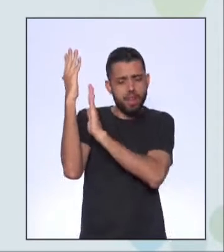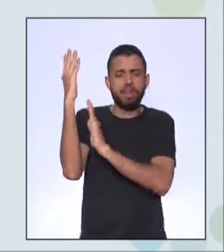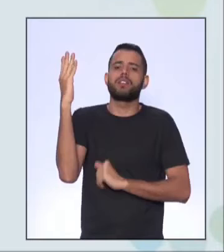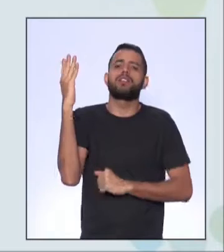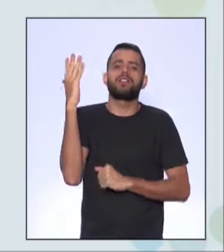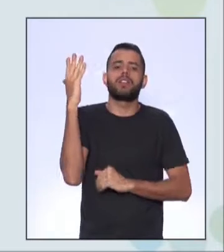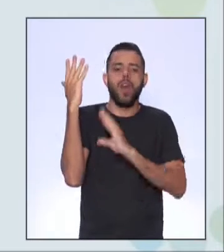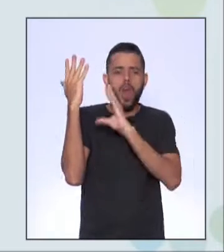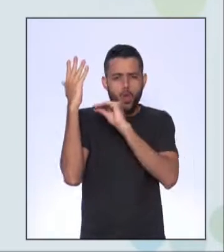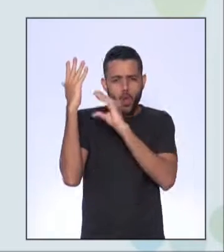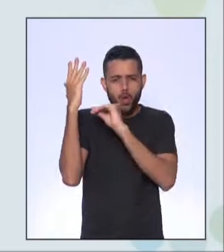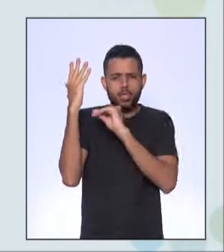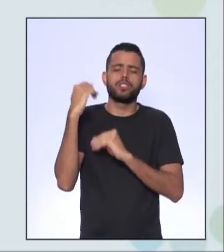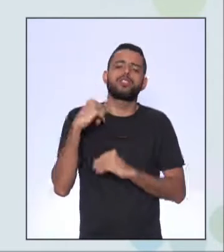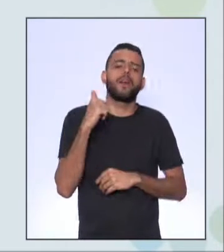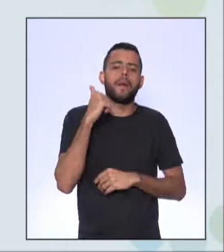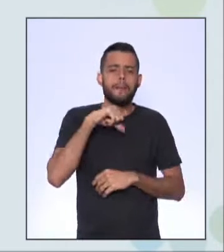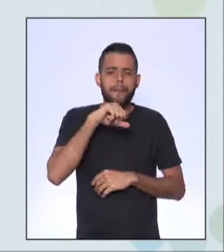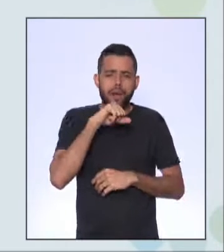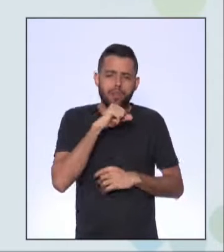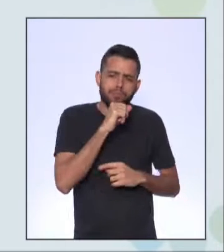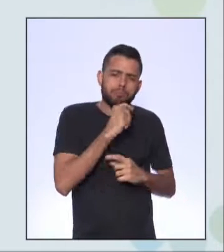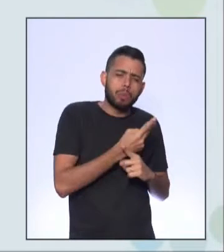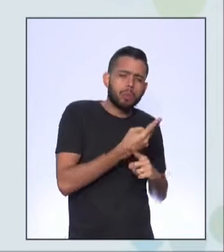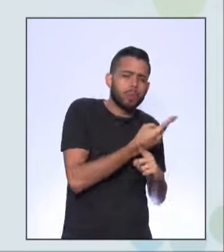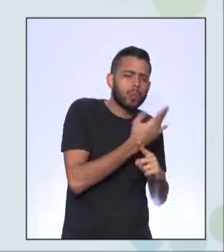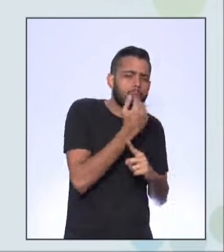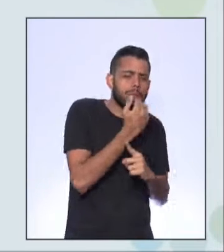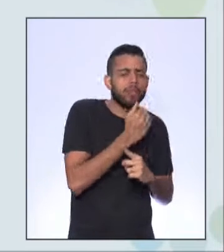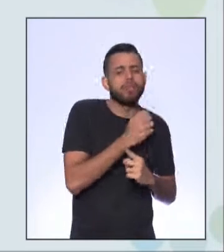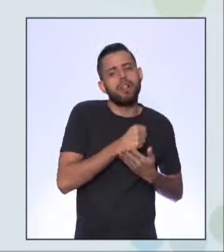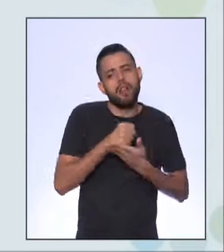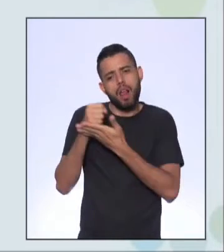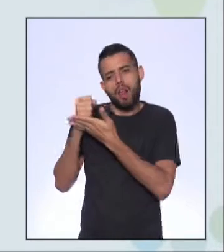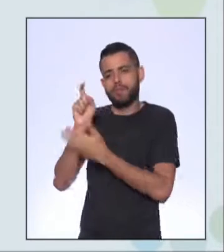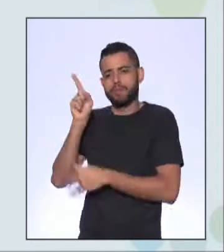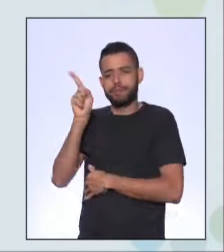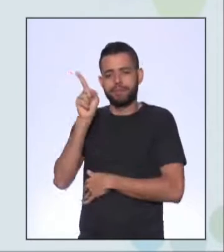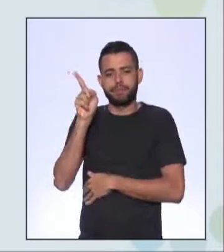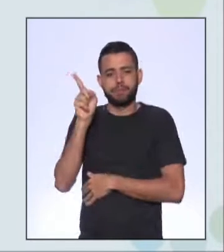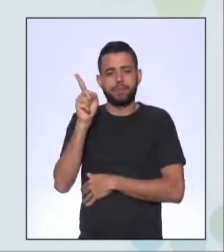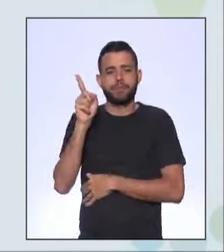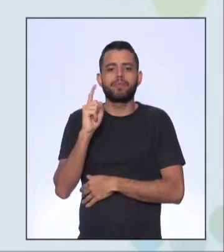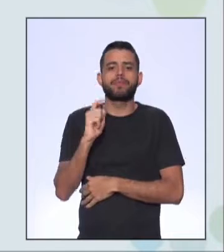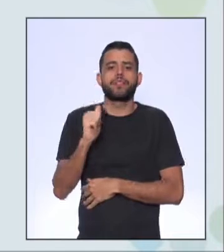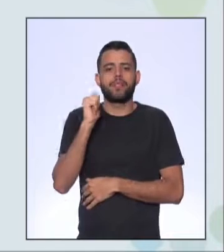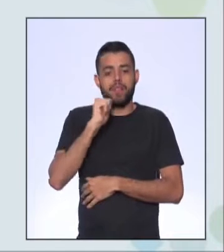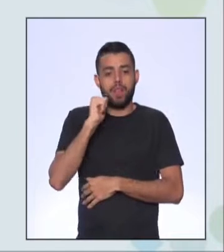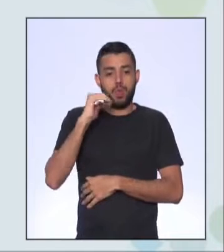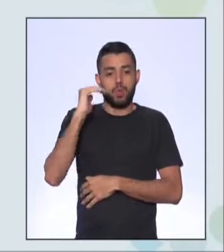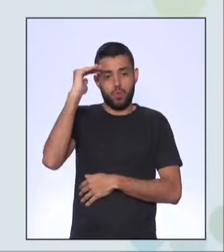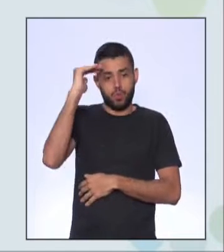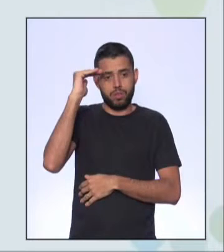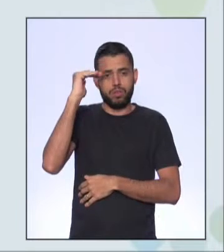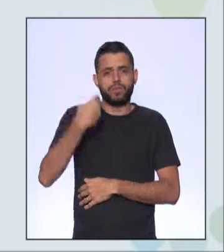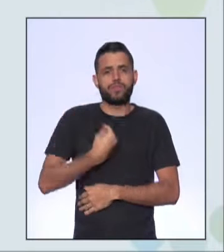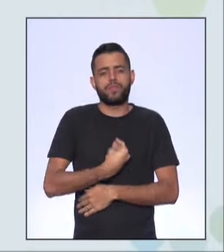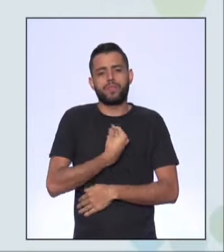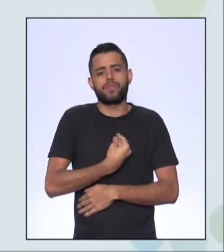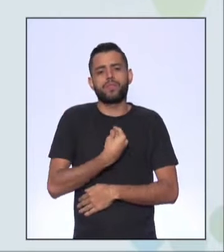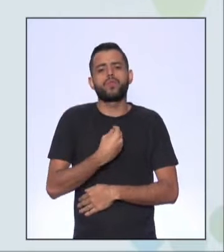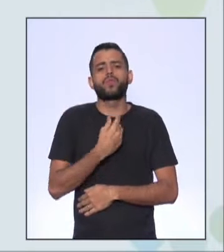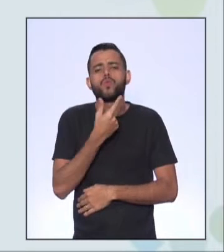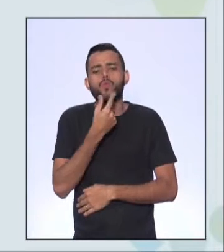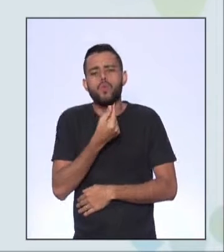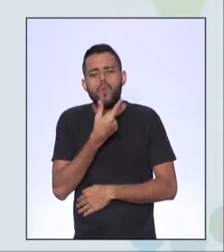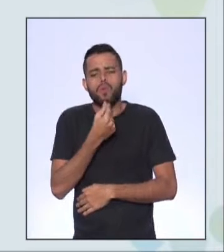tem idade para procurar o alimento. As fêmeas adultas têm territórios com grandes e o território de um macho inclui o de